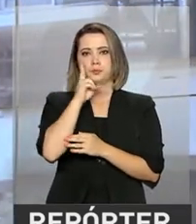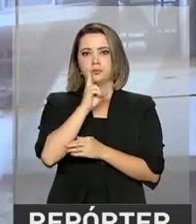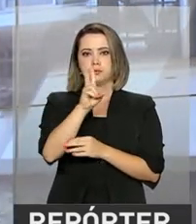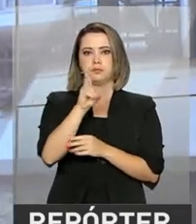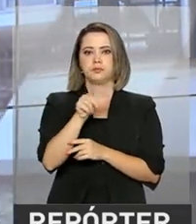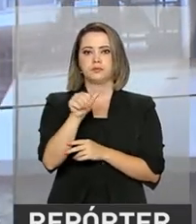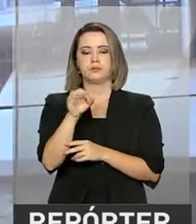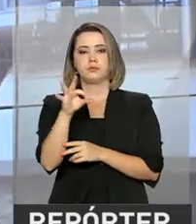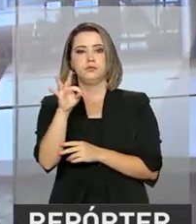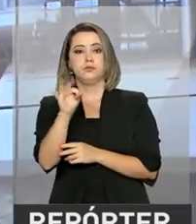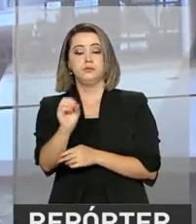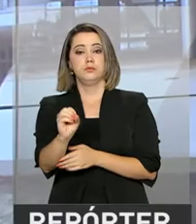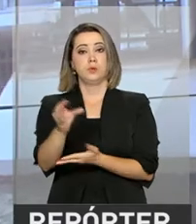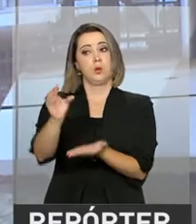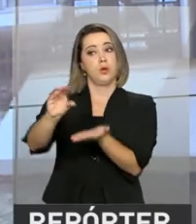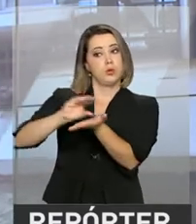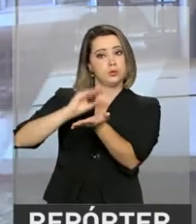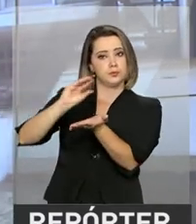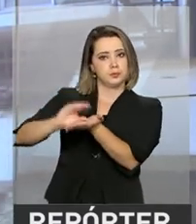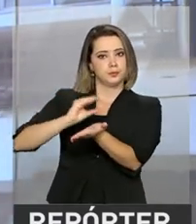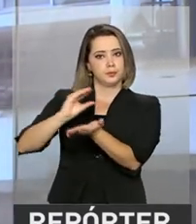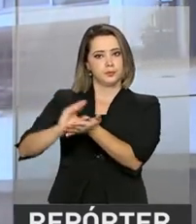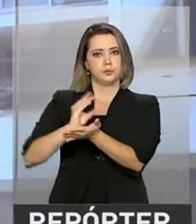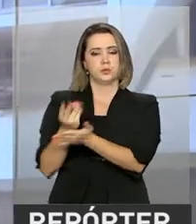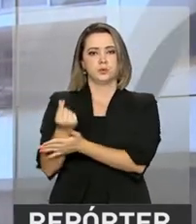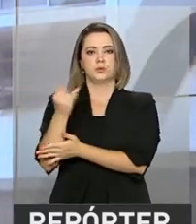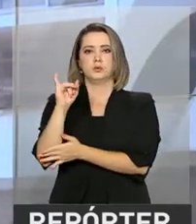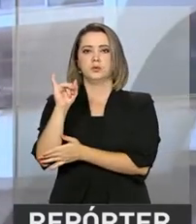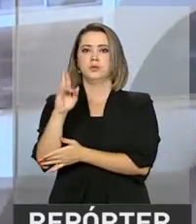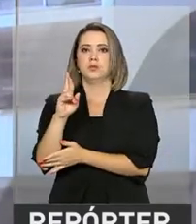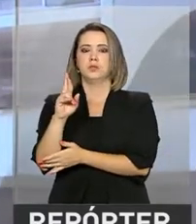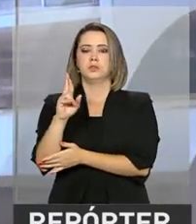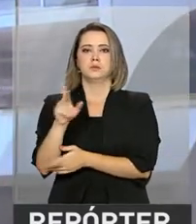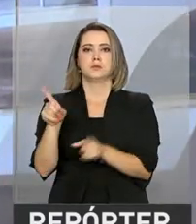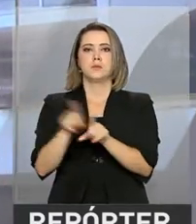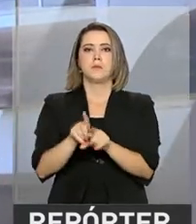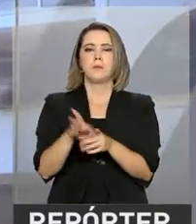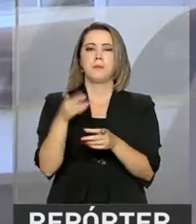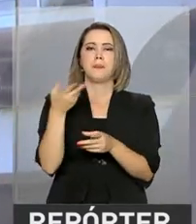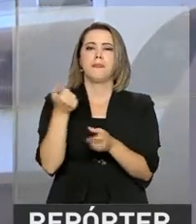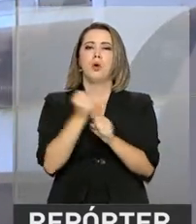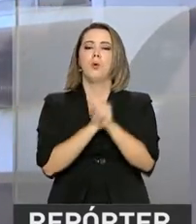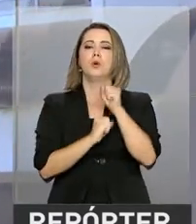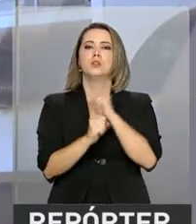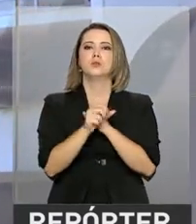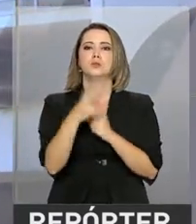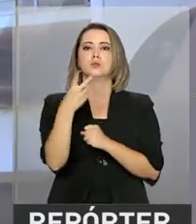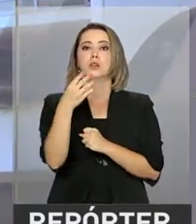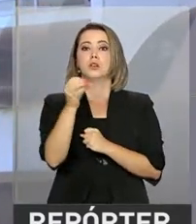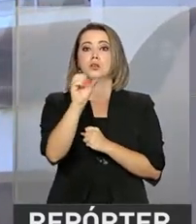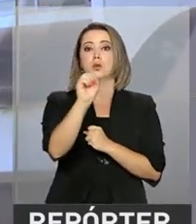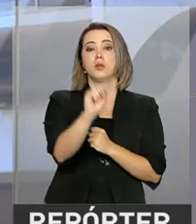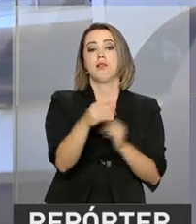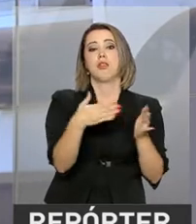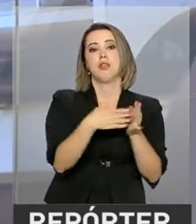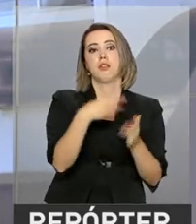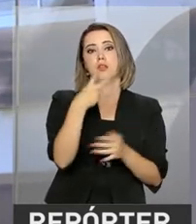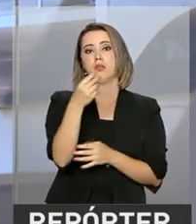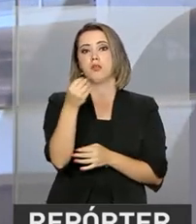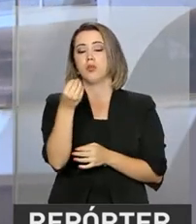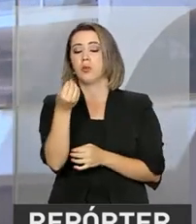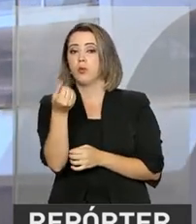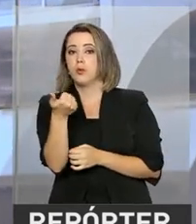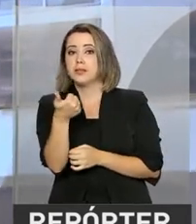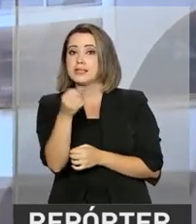residual de restituição do imposto de renda pessoa física referente aos exercícios de 2008 a 2017